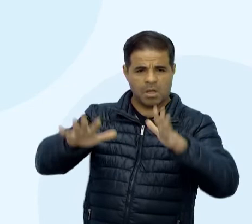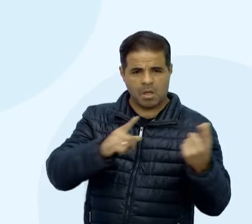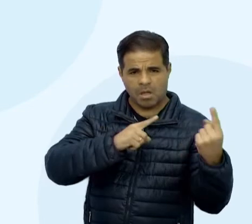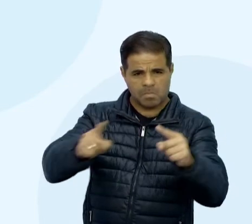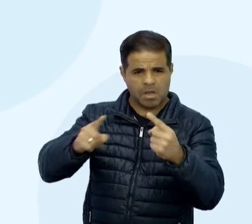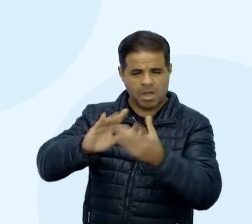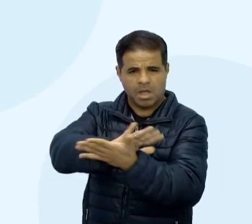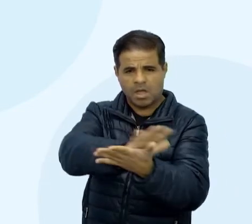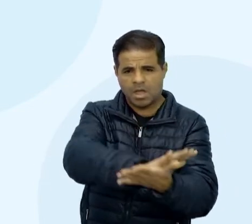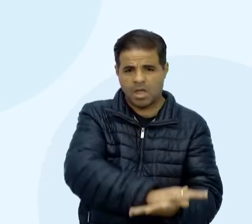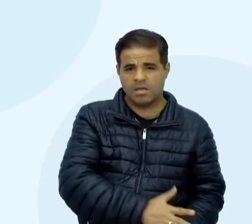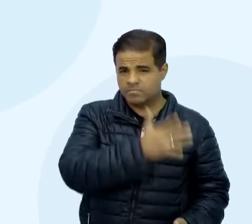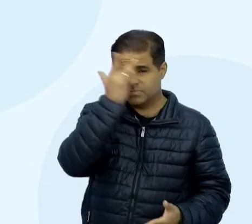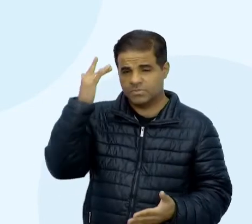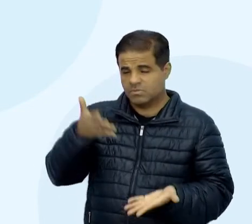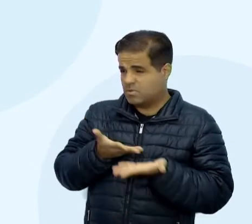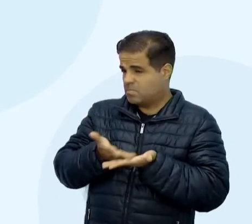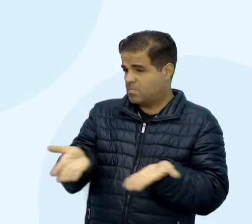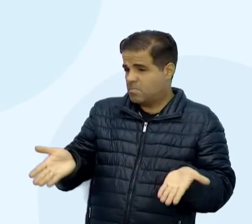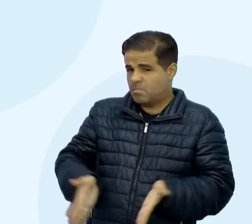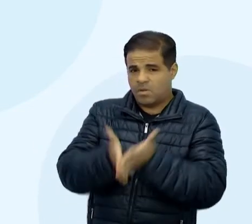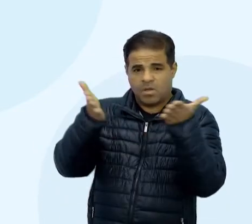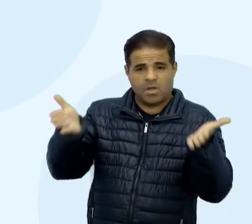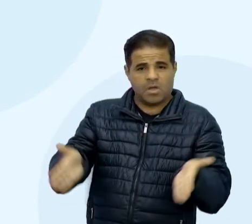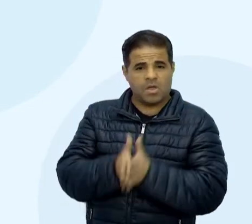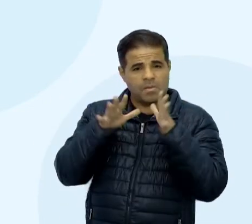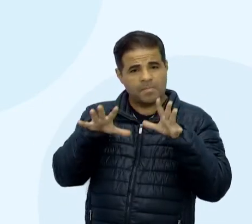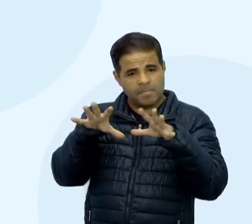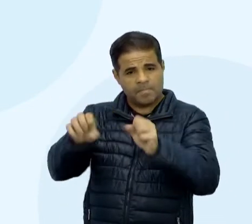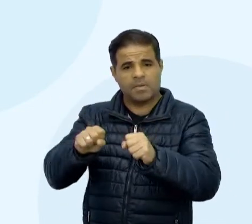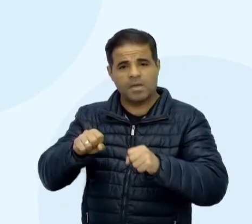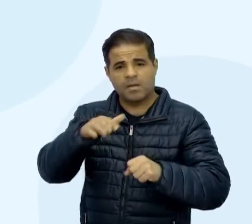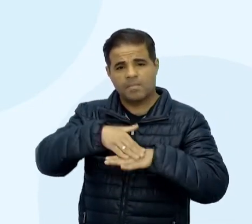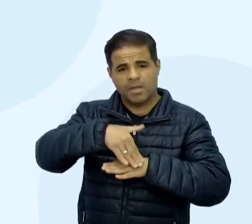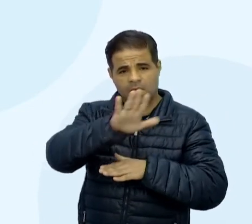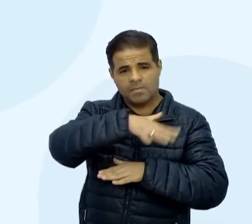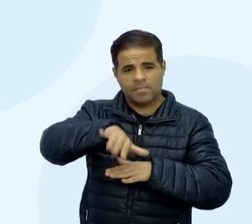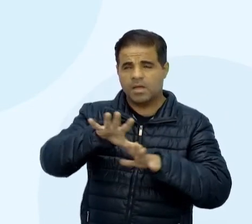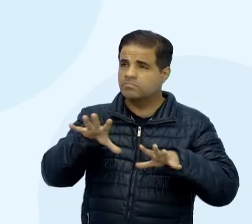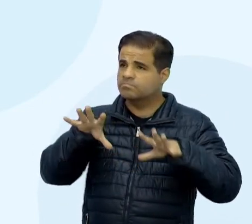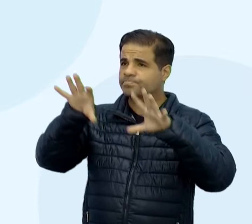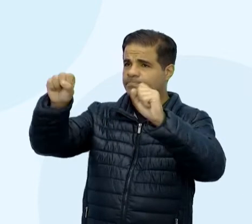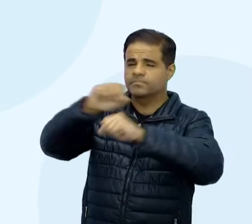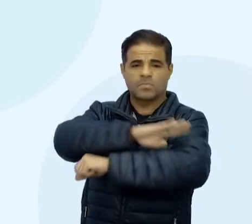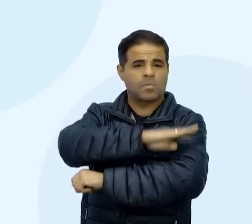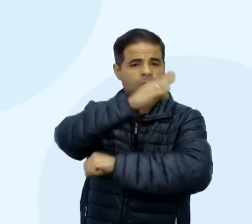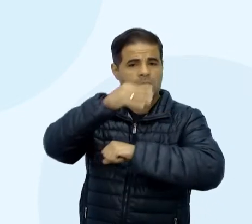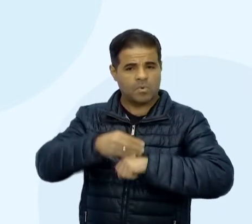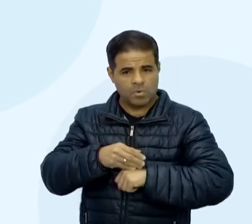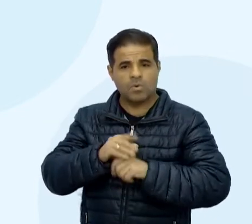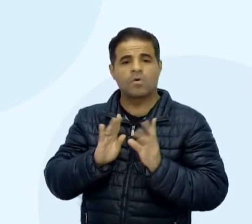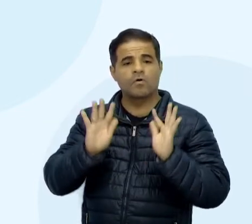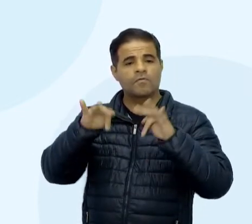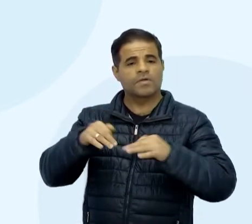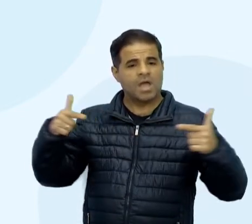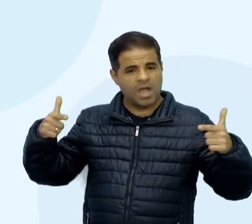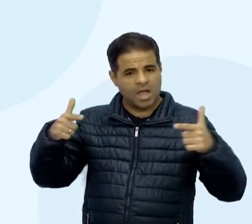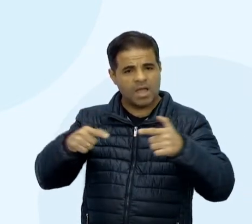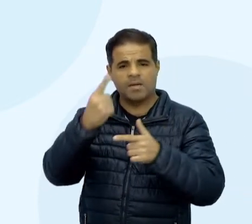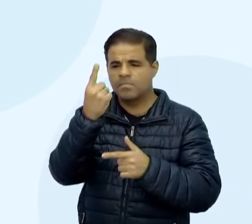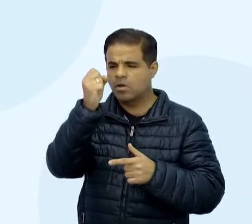derrubados e os moradores pobres passaram a ocupar mais espaços no morro. Com o fim da Guerra de Canudos,